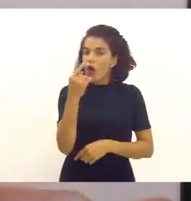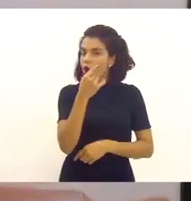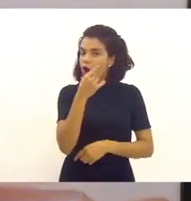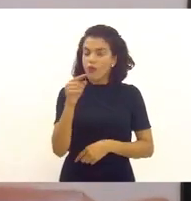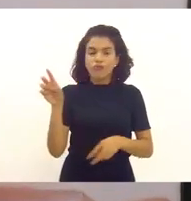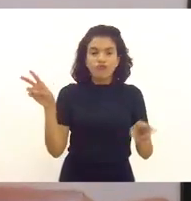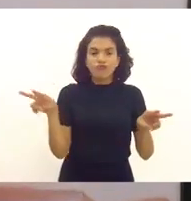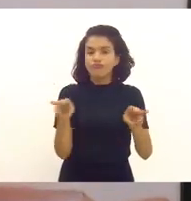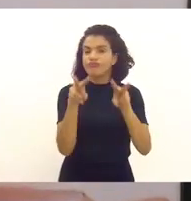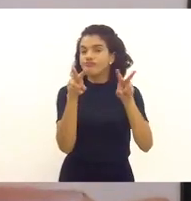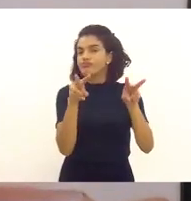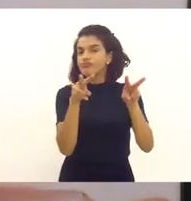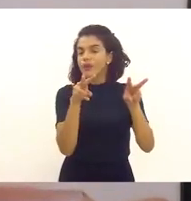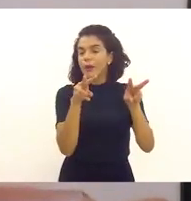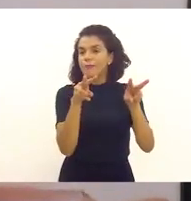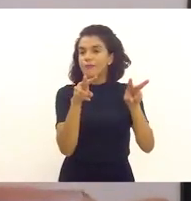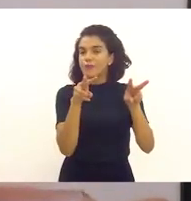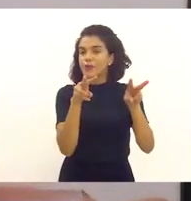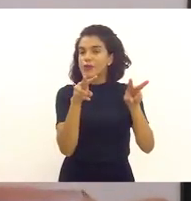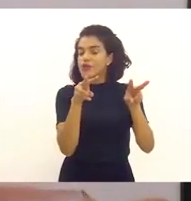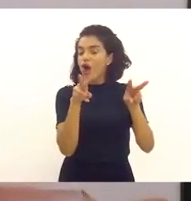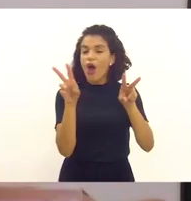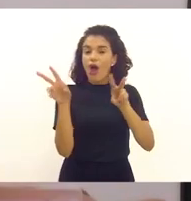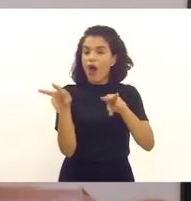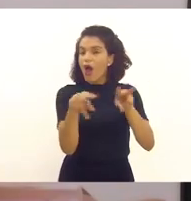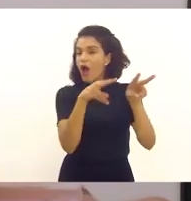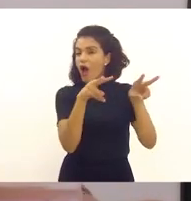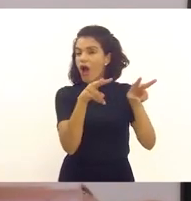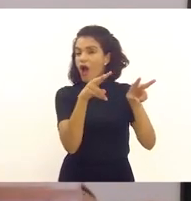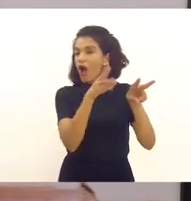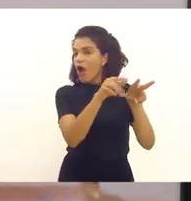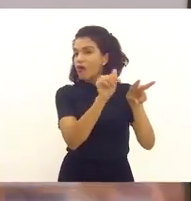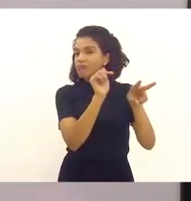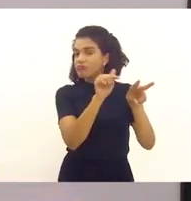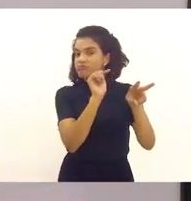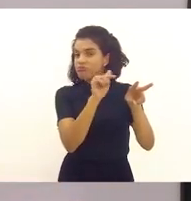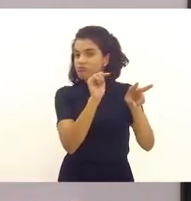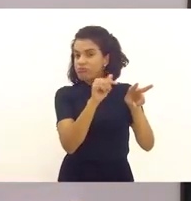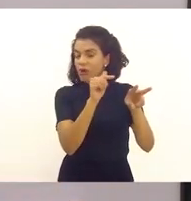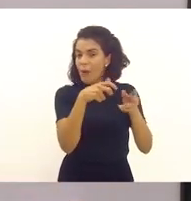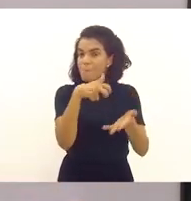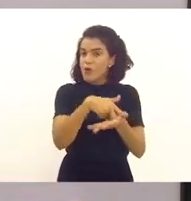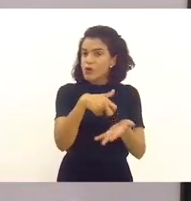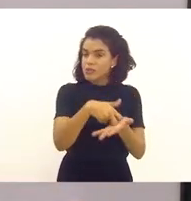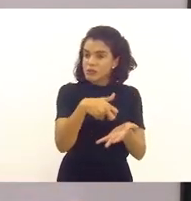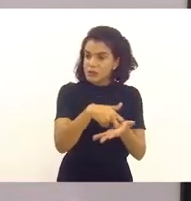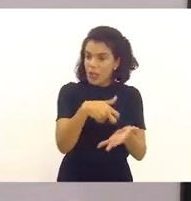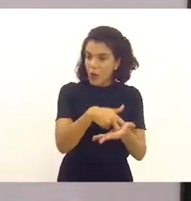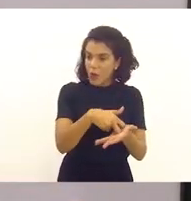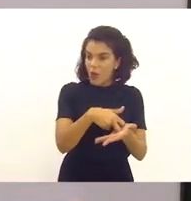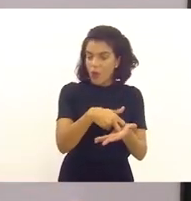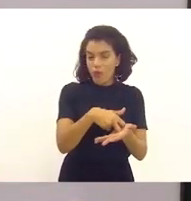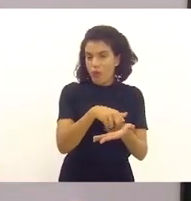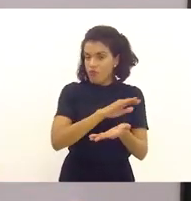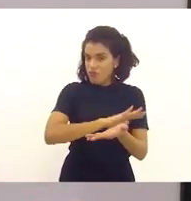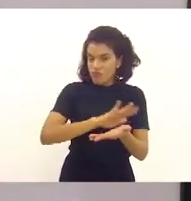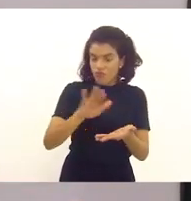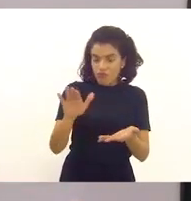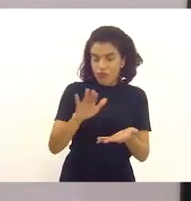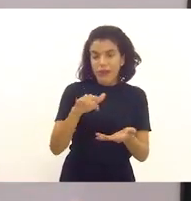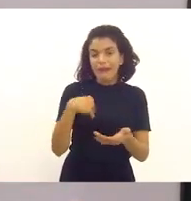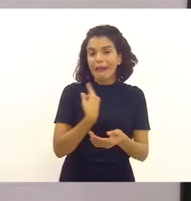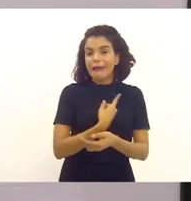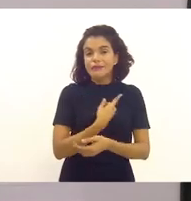olhares Olha é observando o processo de punição né punitivista em si